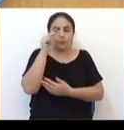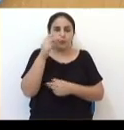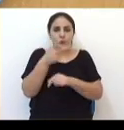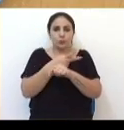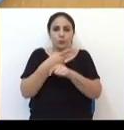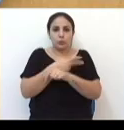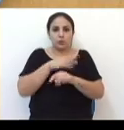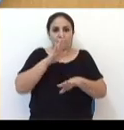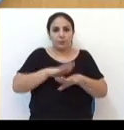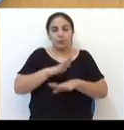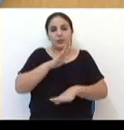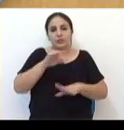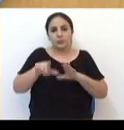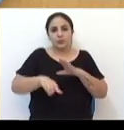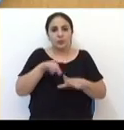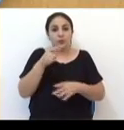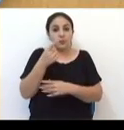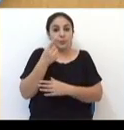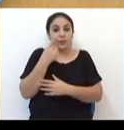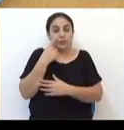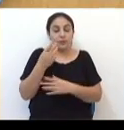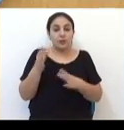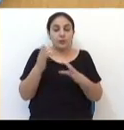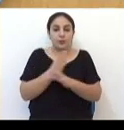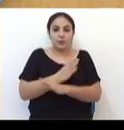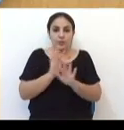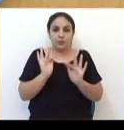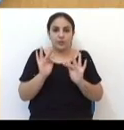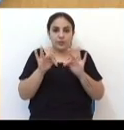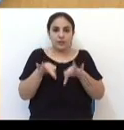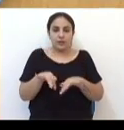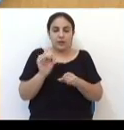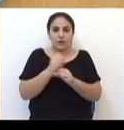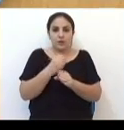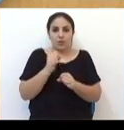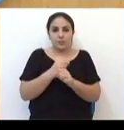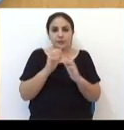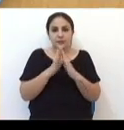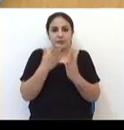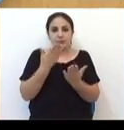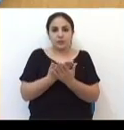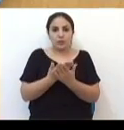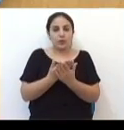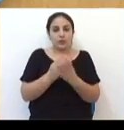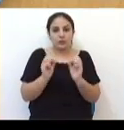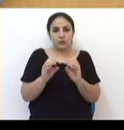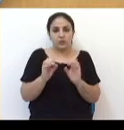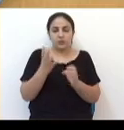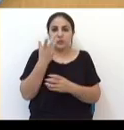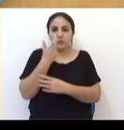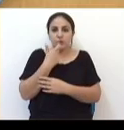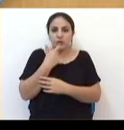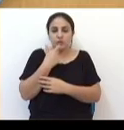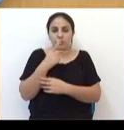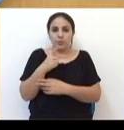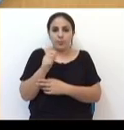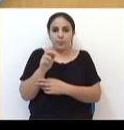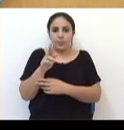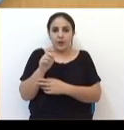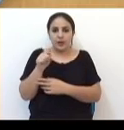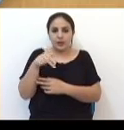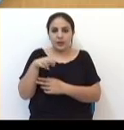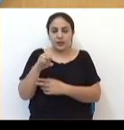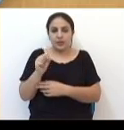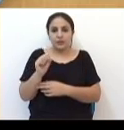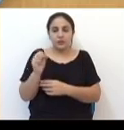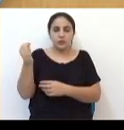Prefeitura busca mais uma alternativa para concluir as obras da Escola de Educação Infantil do Parque do Sol. Depois de